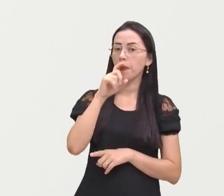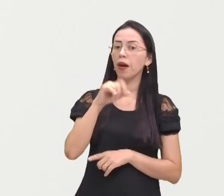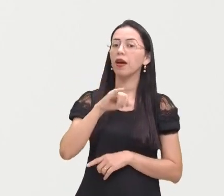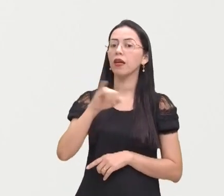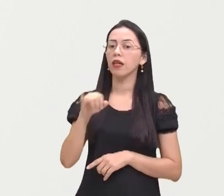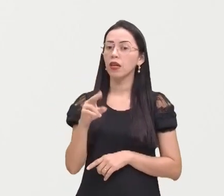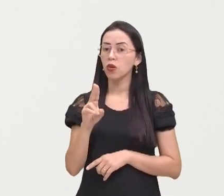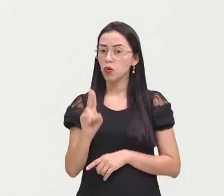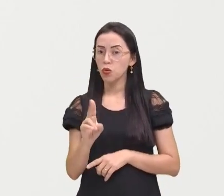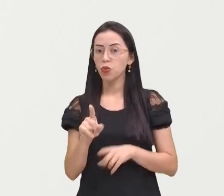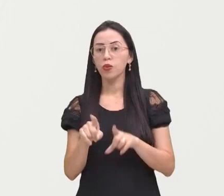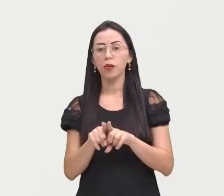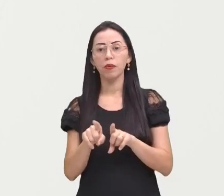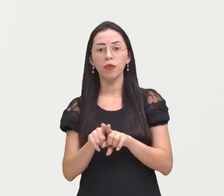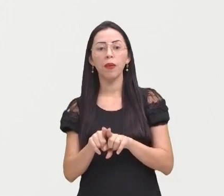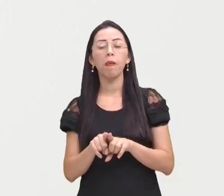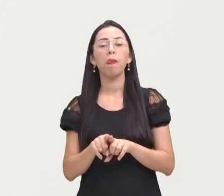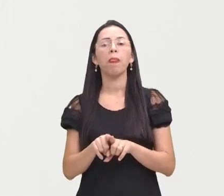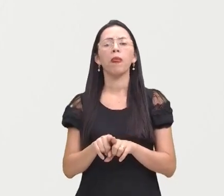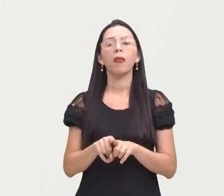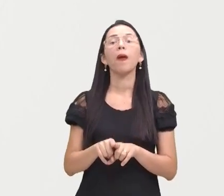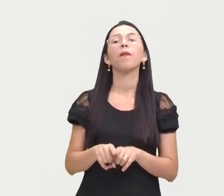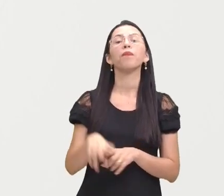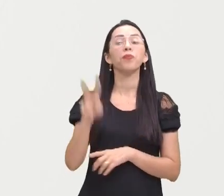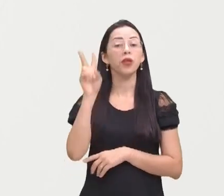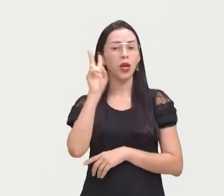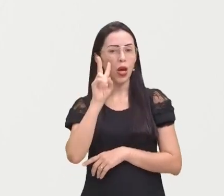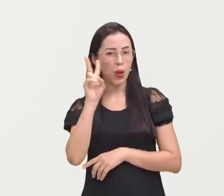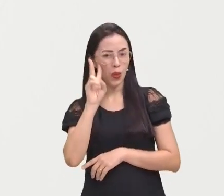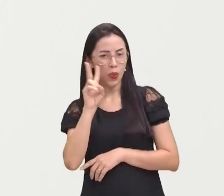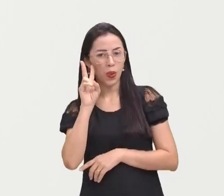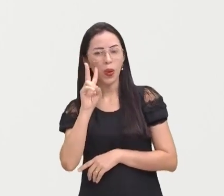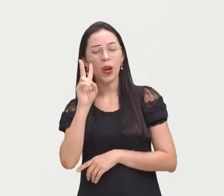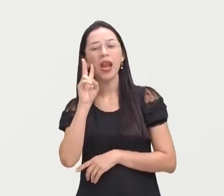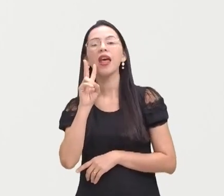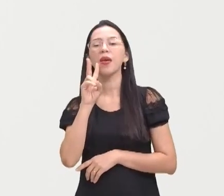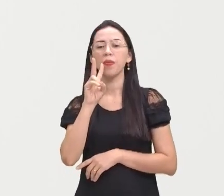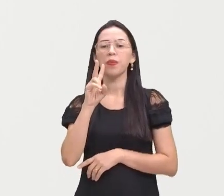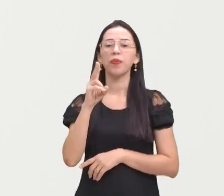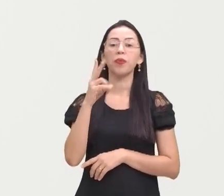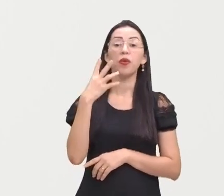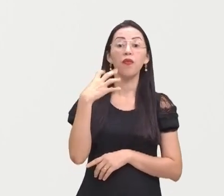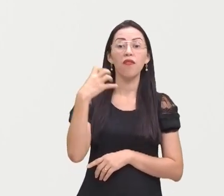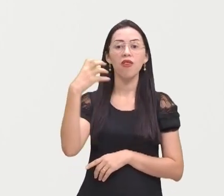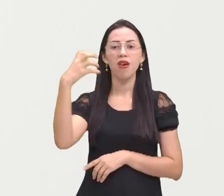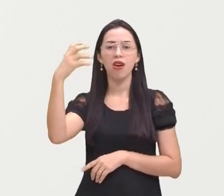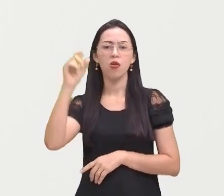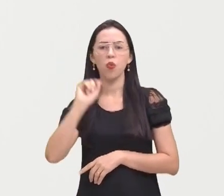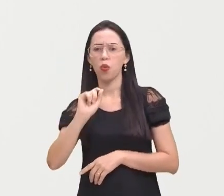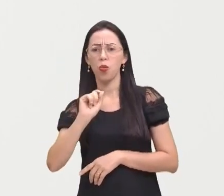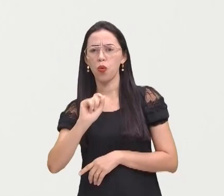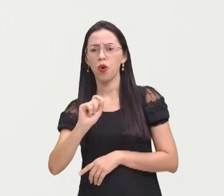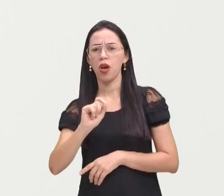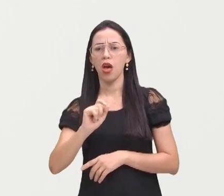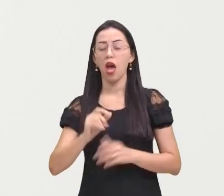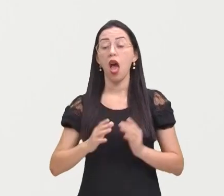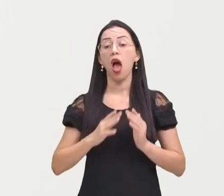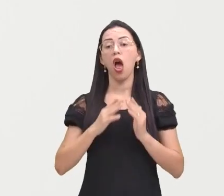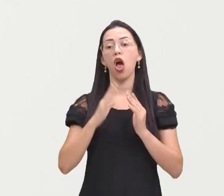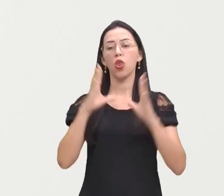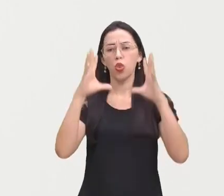parte inesquecível dessa viagem foi a noite que passamos no